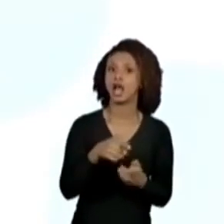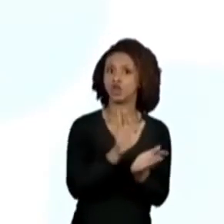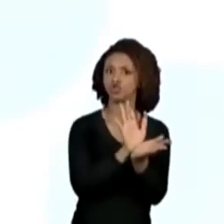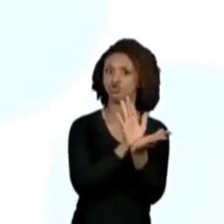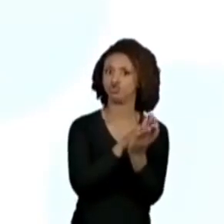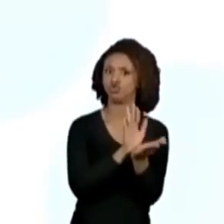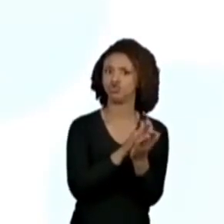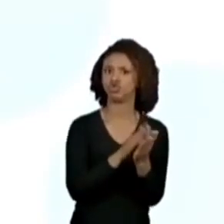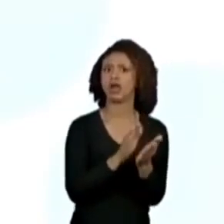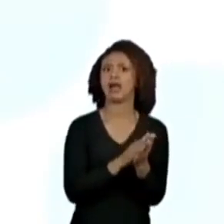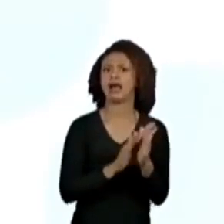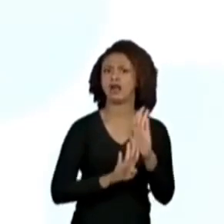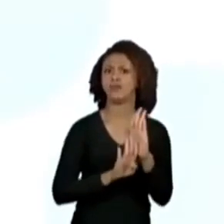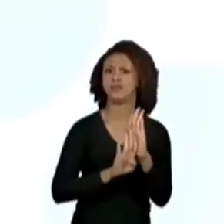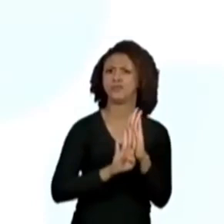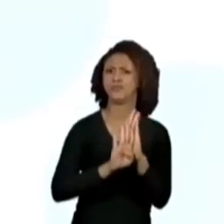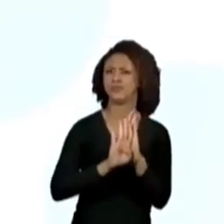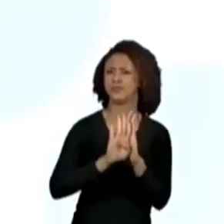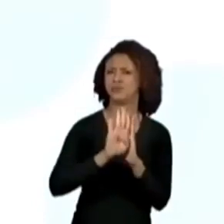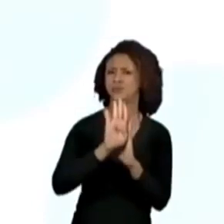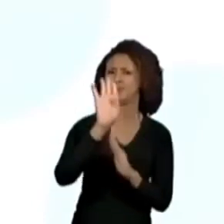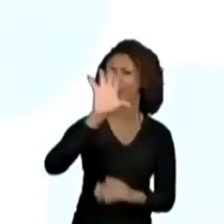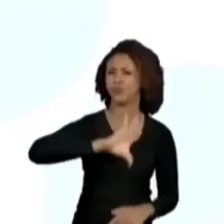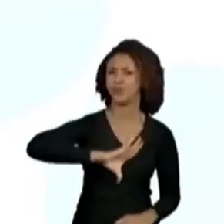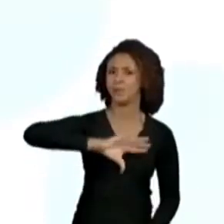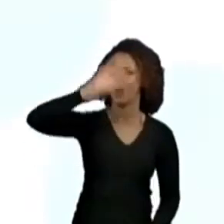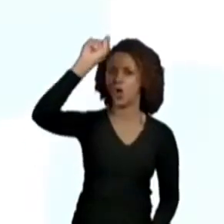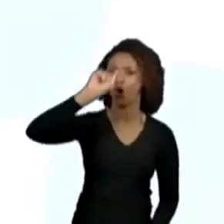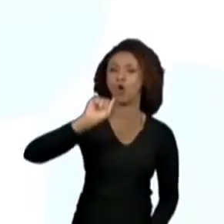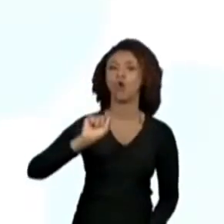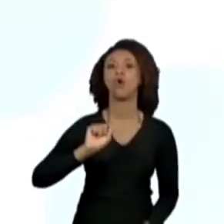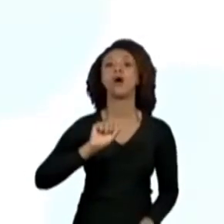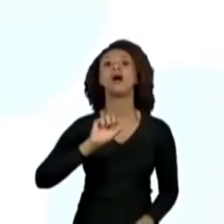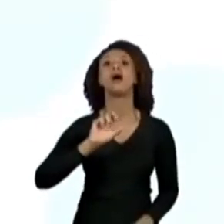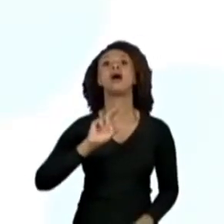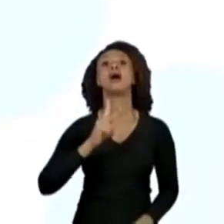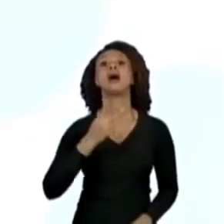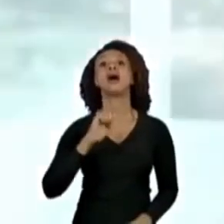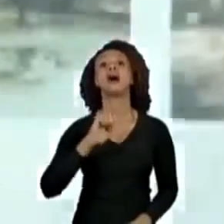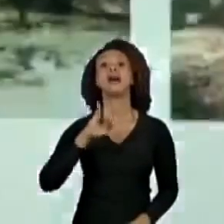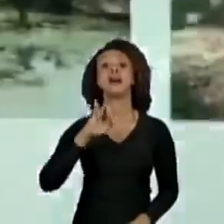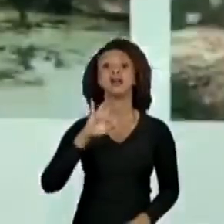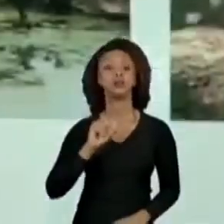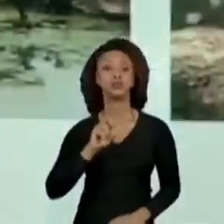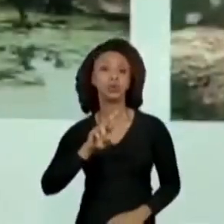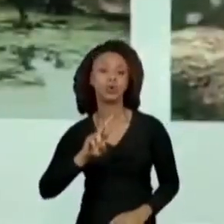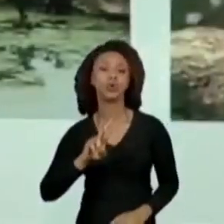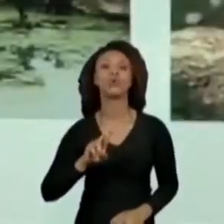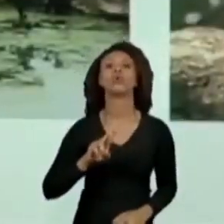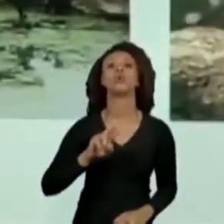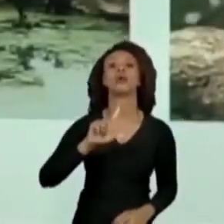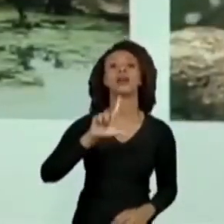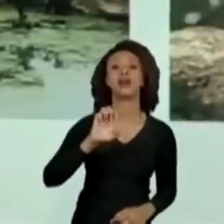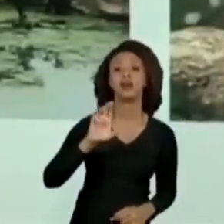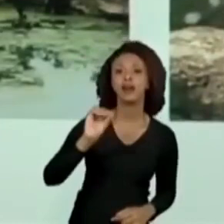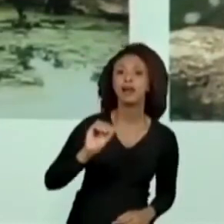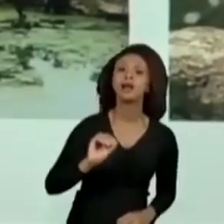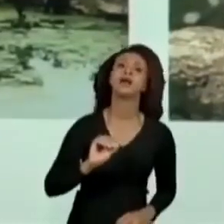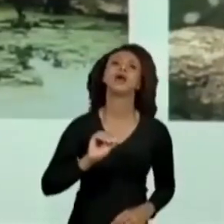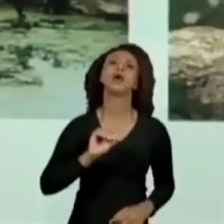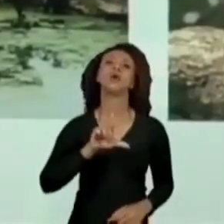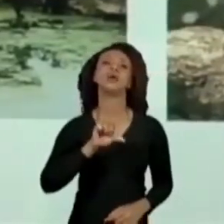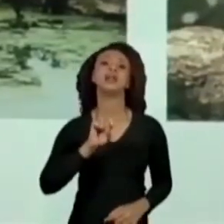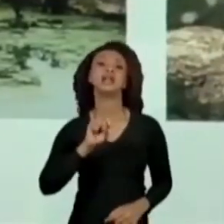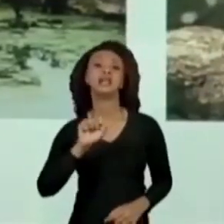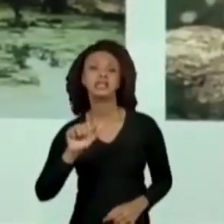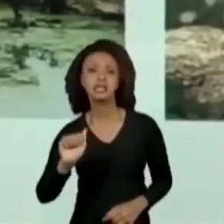ali disparado. O Heitor, o Léo. Isa, Lívia, tudo colocando ali pra gente. O